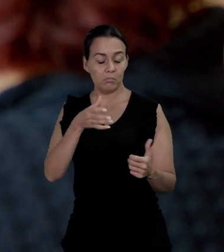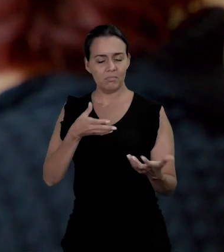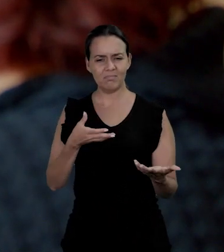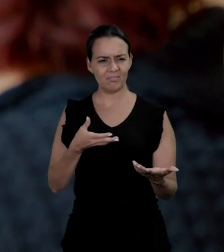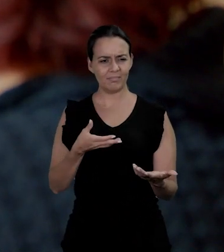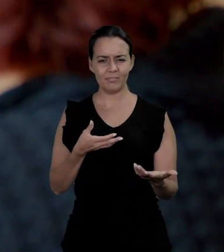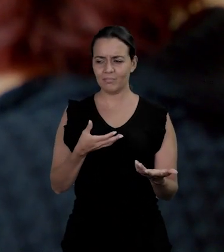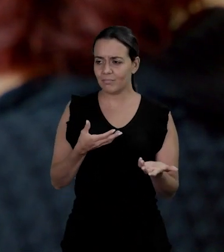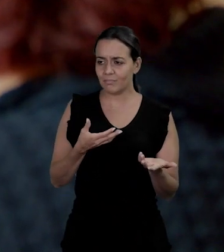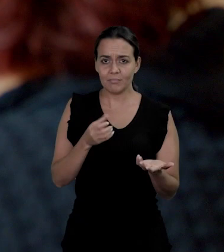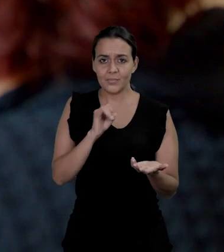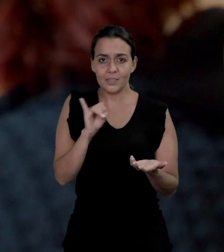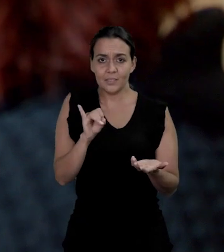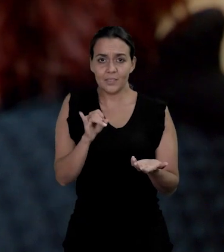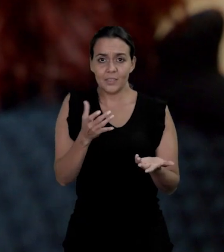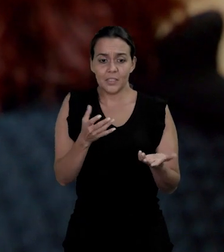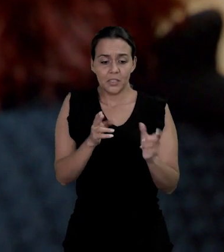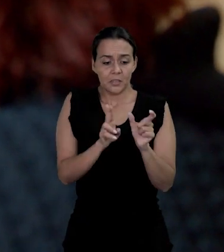introduzir um